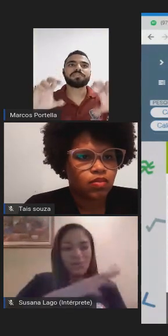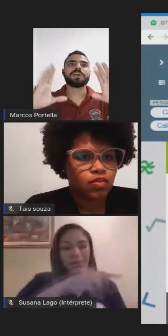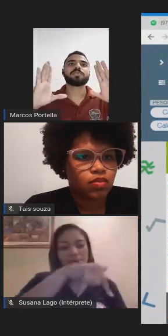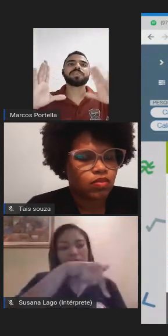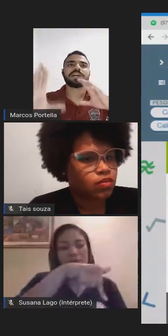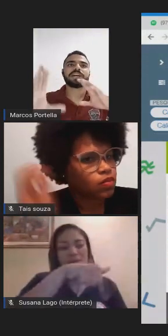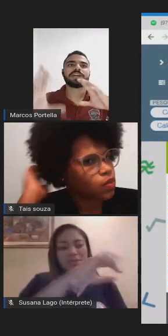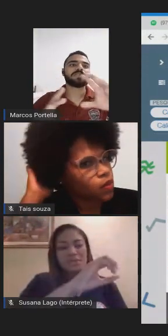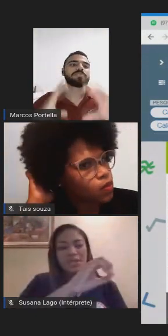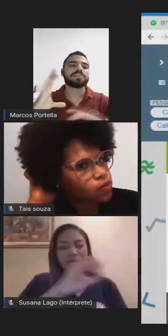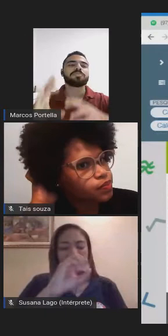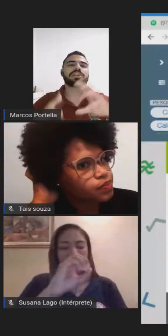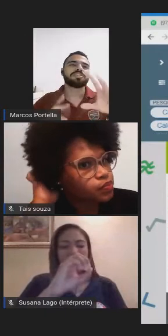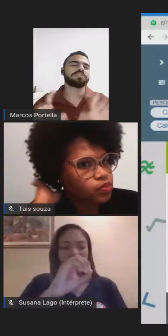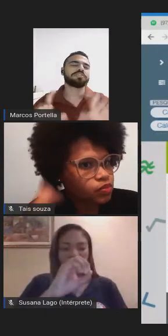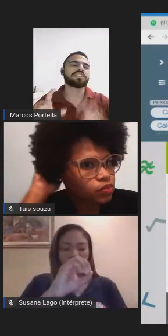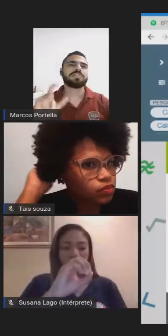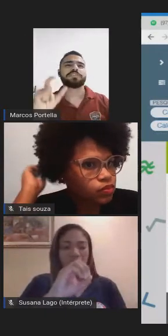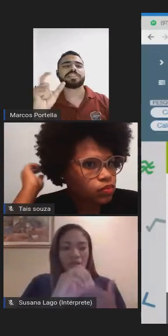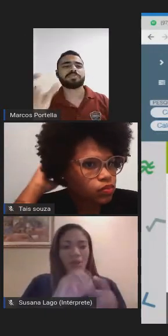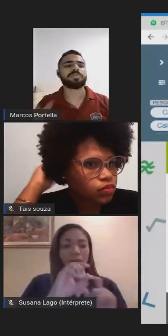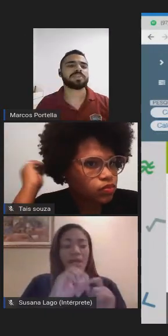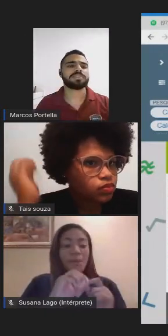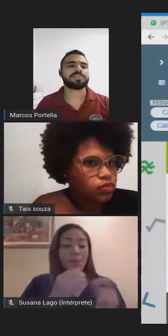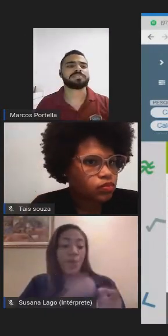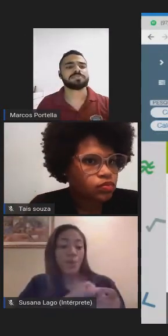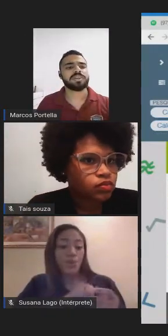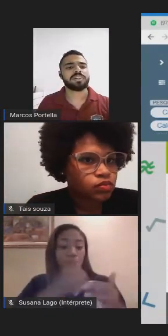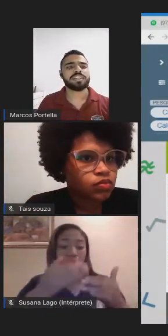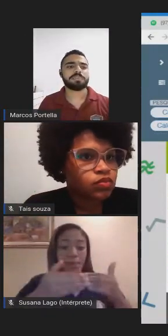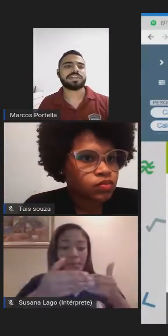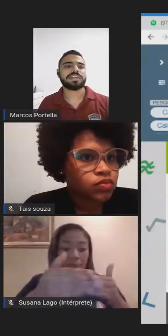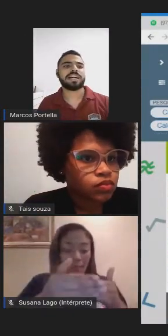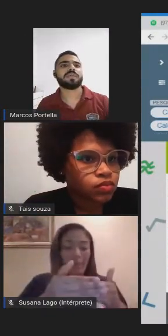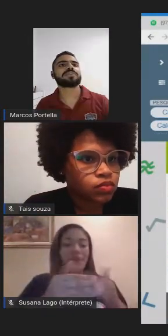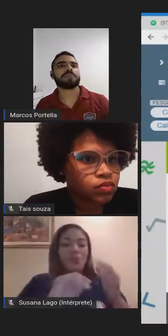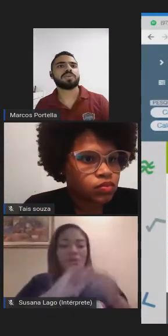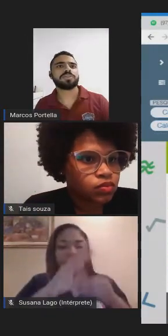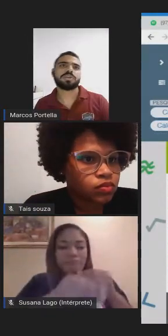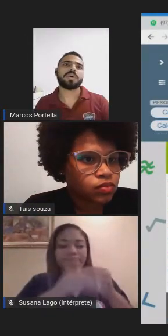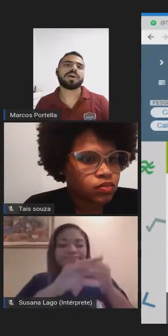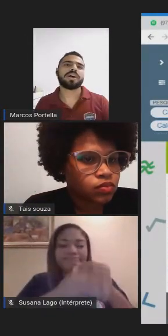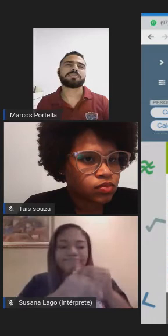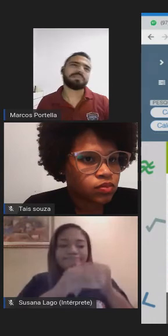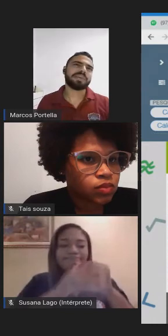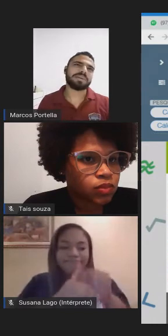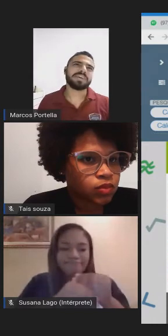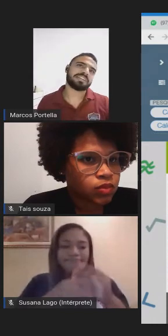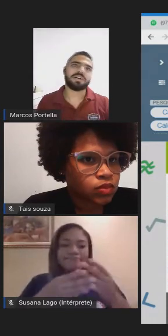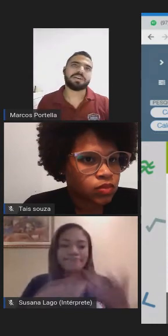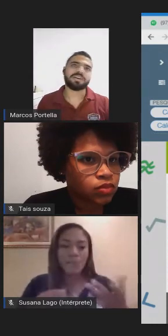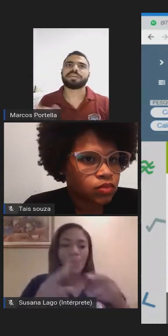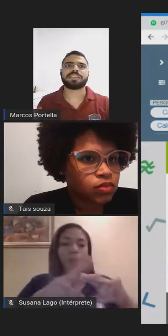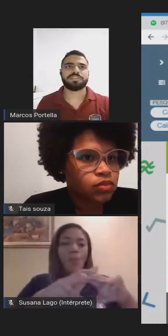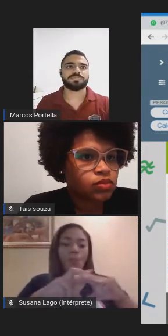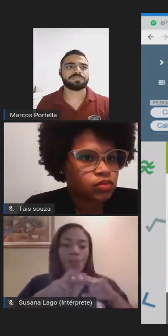errinho foi acumulando, que no final deu uma diferença muito pouca. que era para dar 468, deu 46666,